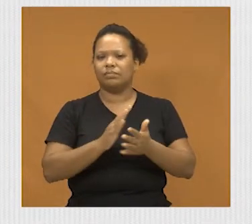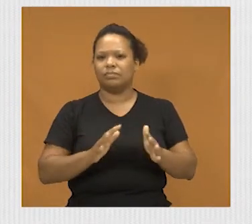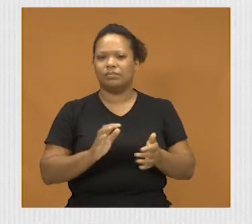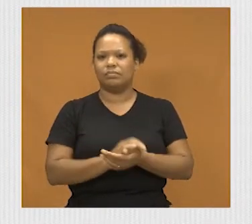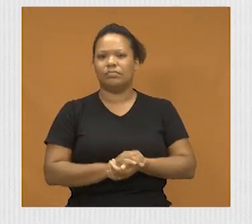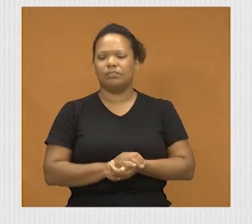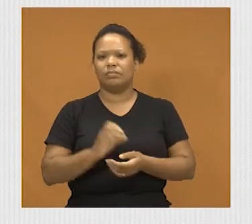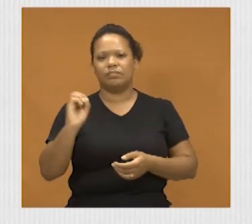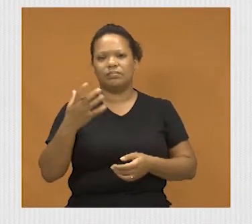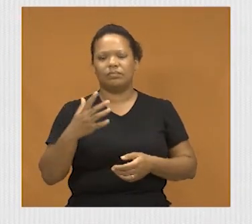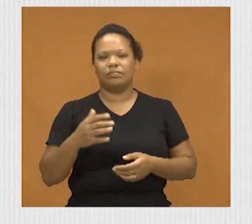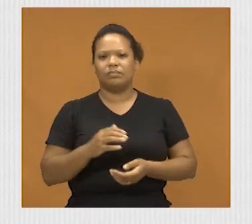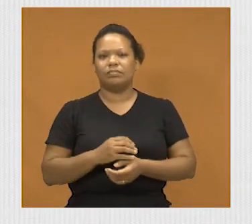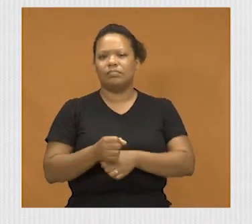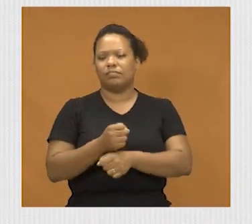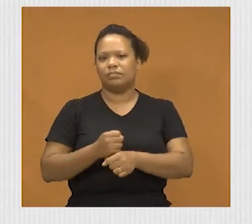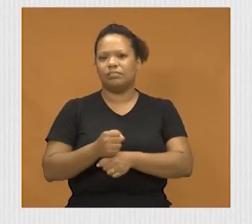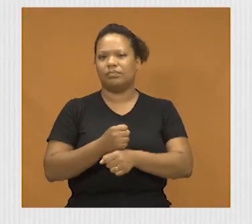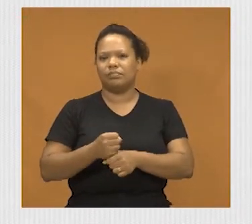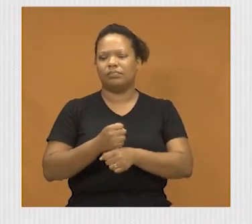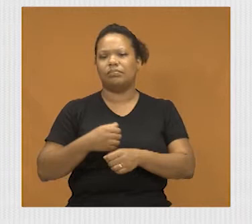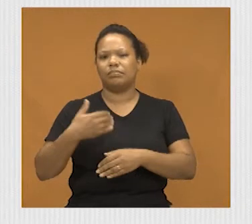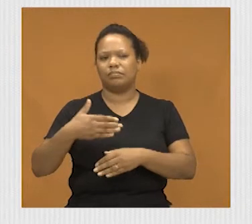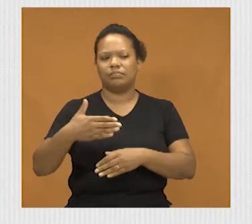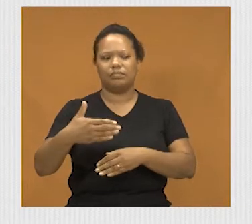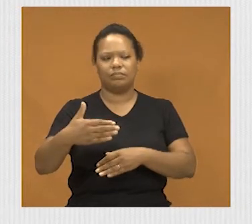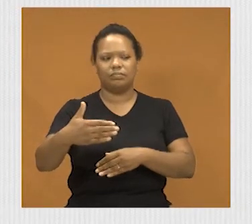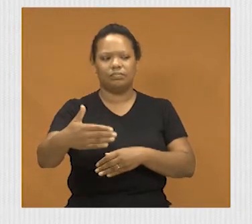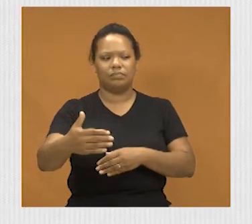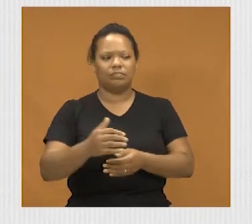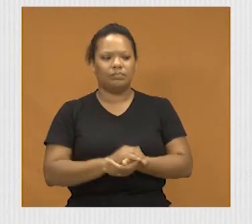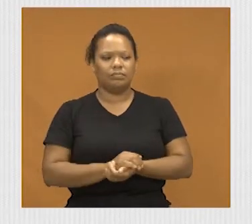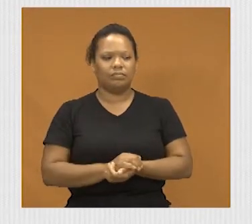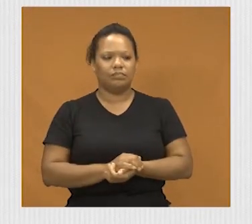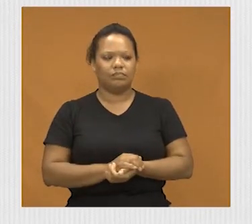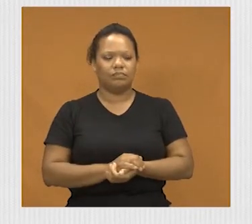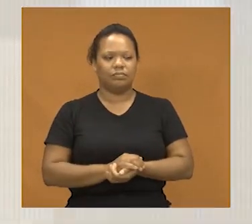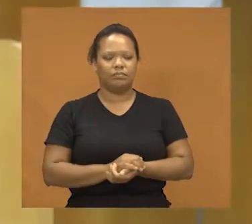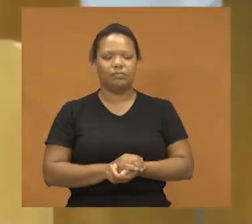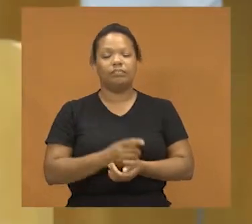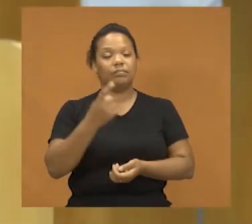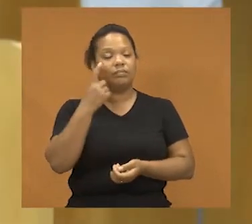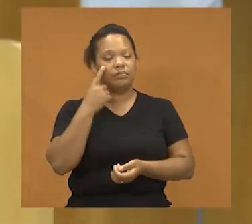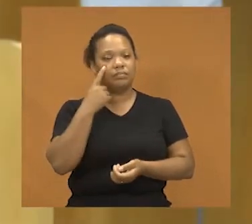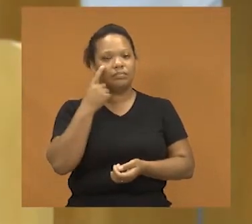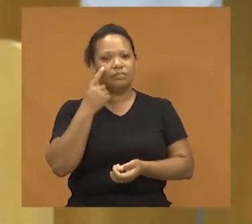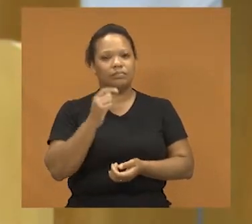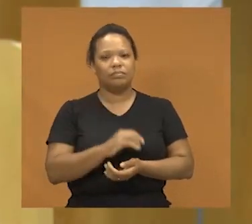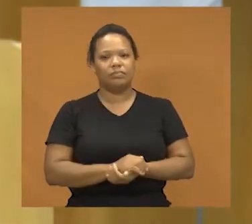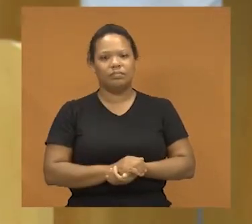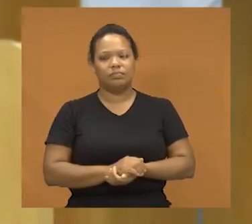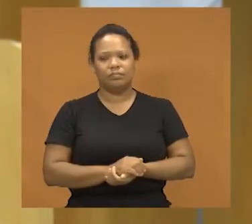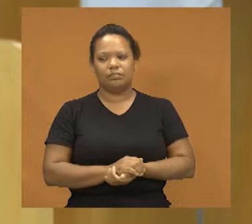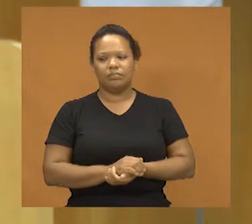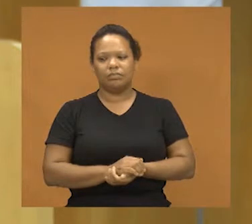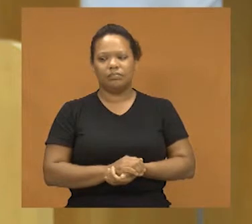não ocorreria durante muitos anos à frente. Tá? Então, vocês podem ver que